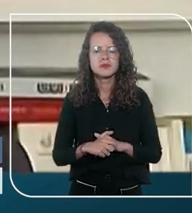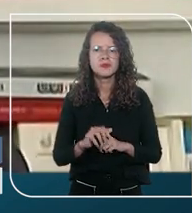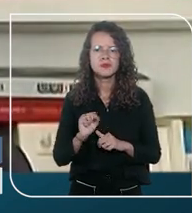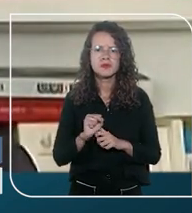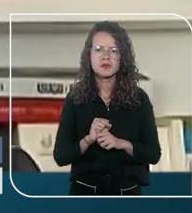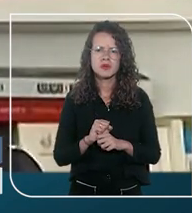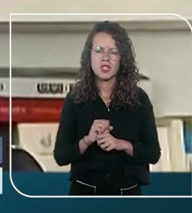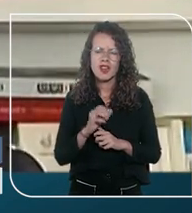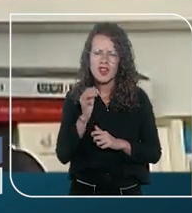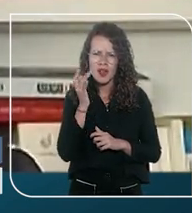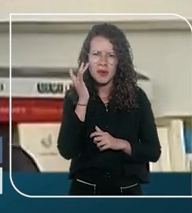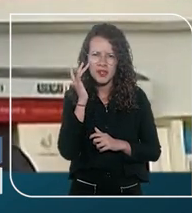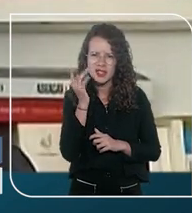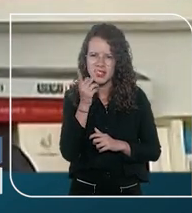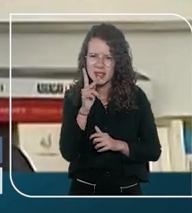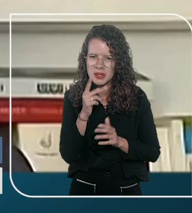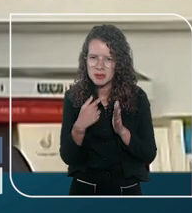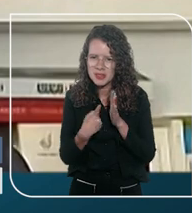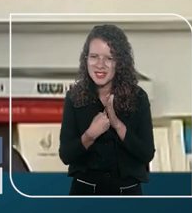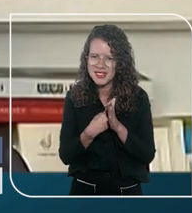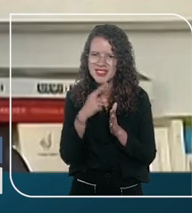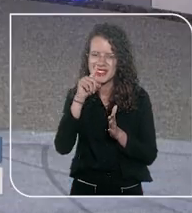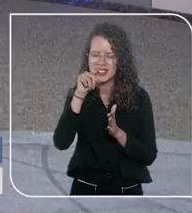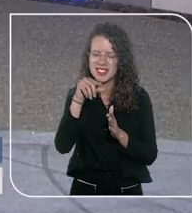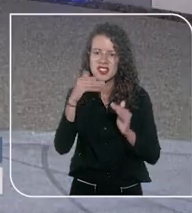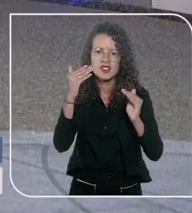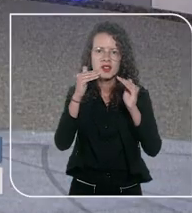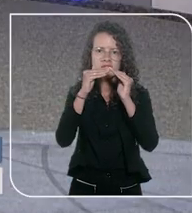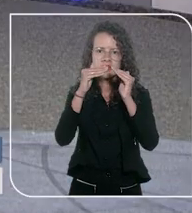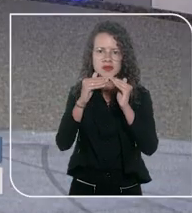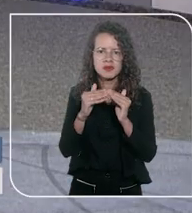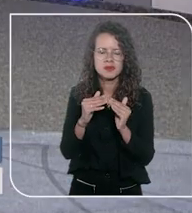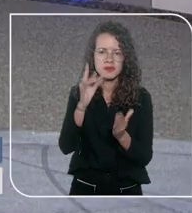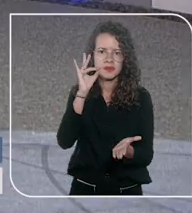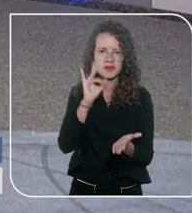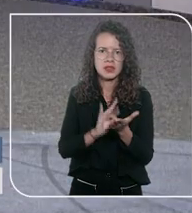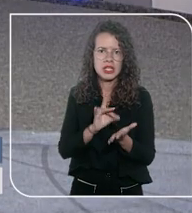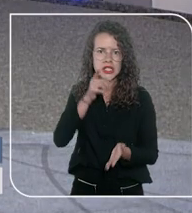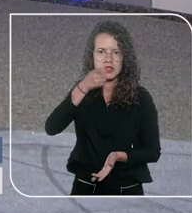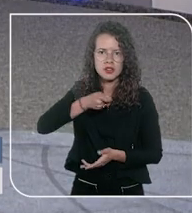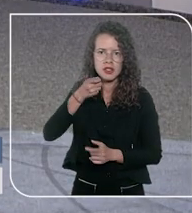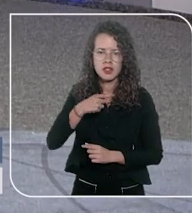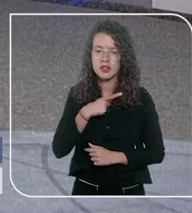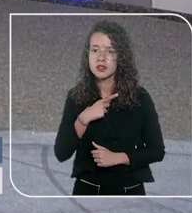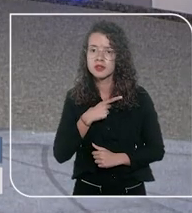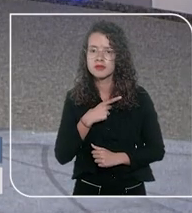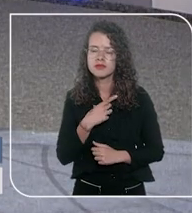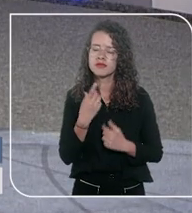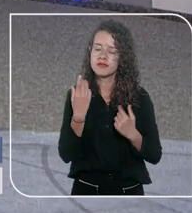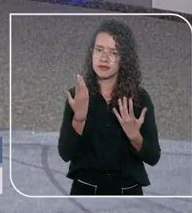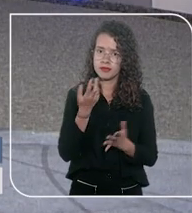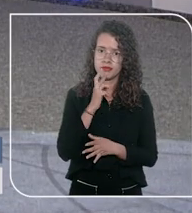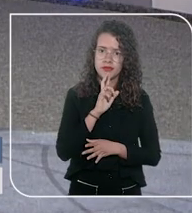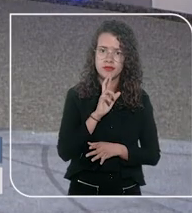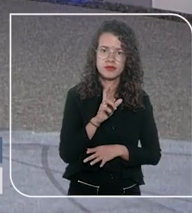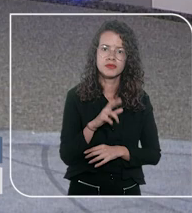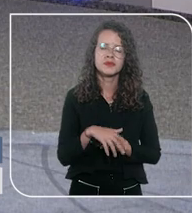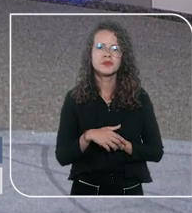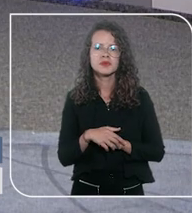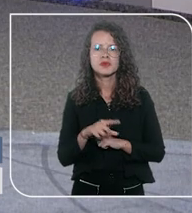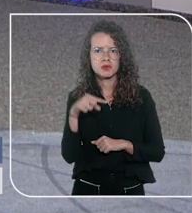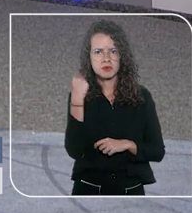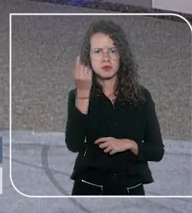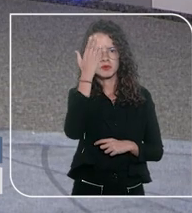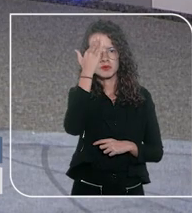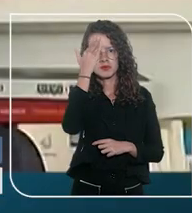se eu não me engano era essa a pergunta, né, se a similitude fática ela é exigida. Bom, o que a gente sabe? A gente sabe que o conhecimento